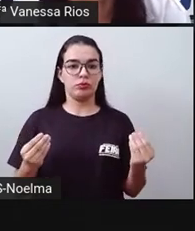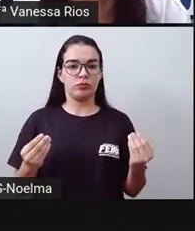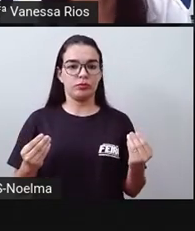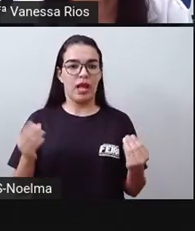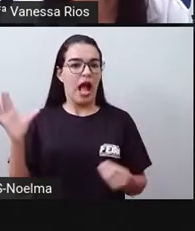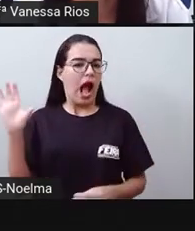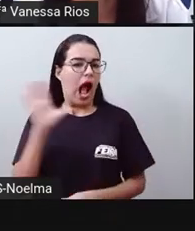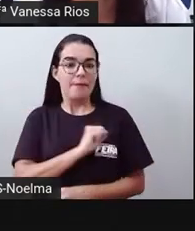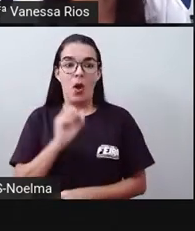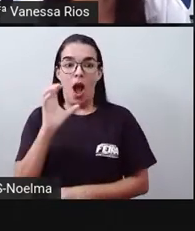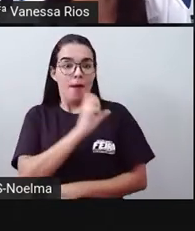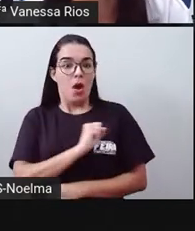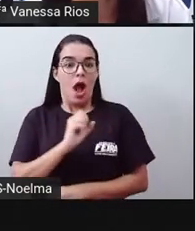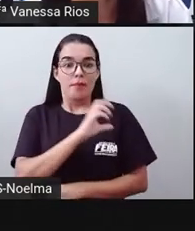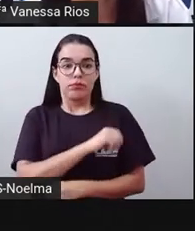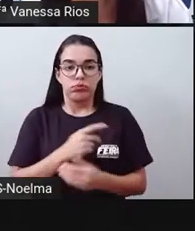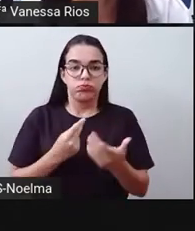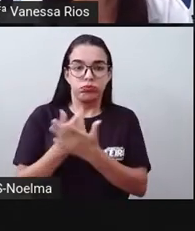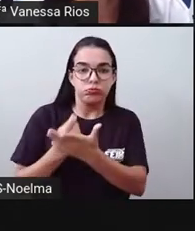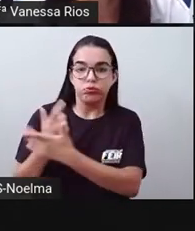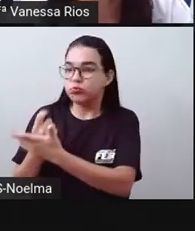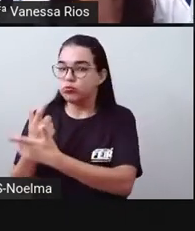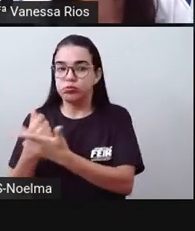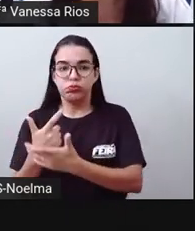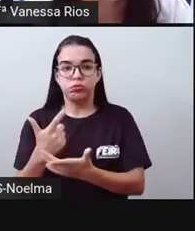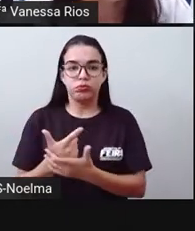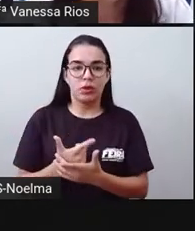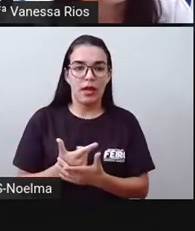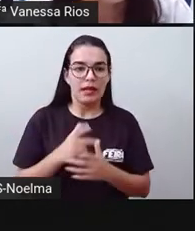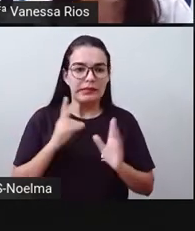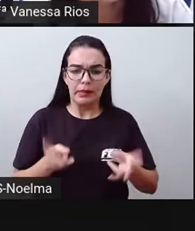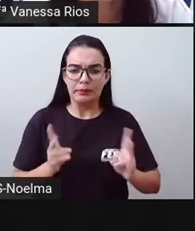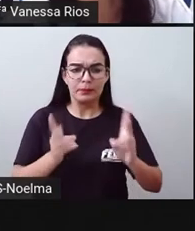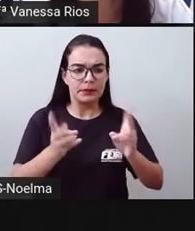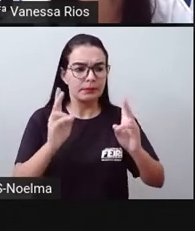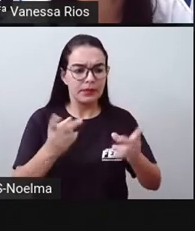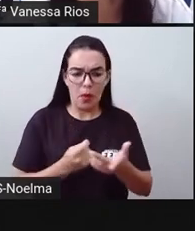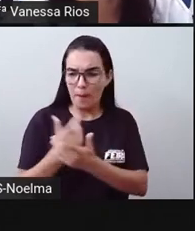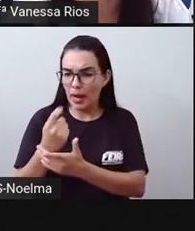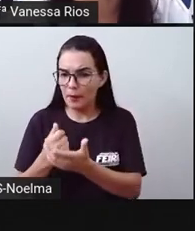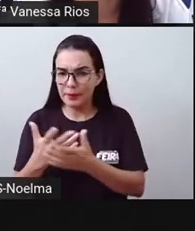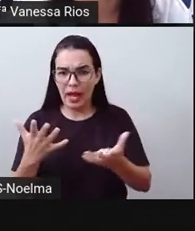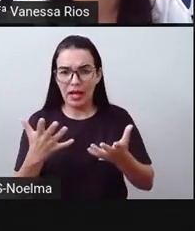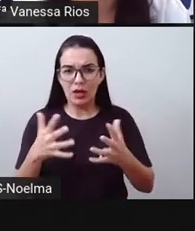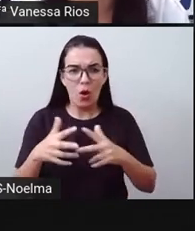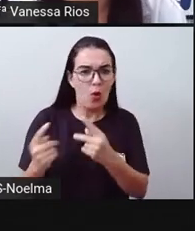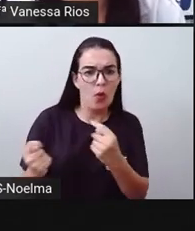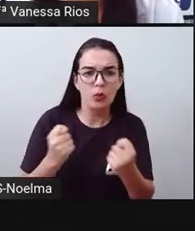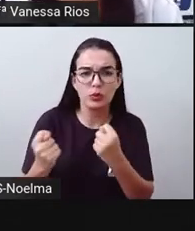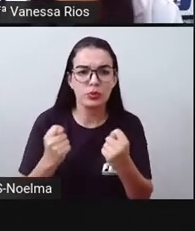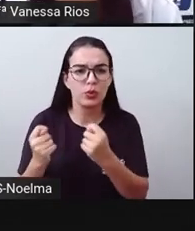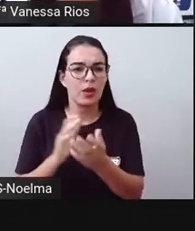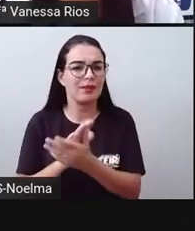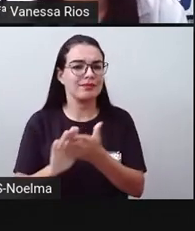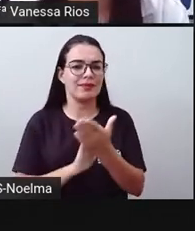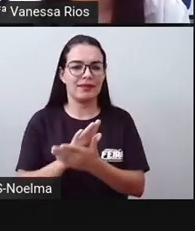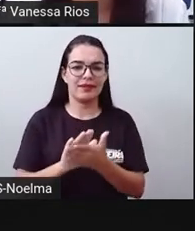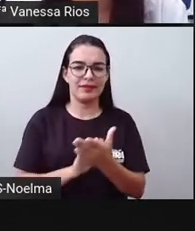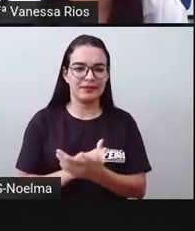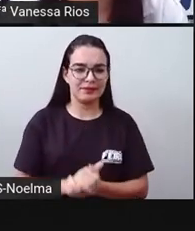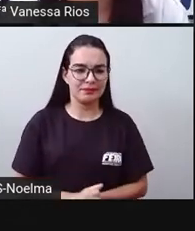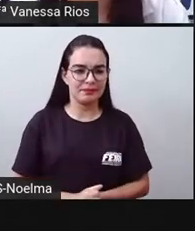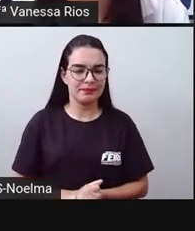excesso. Paixão por comprar, tendência para comprar desenfreada e excessivamente.